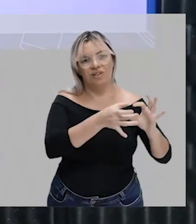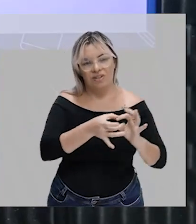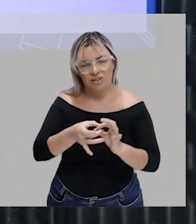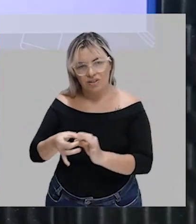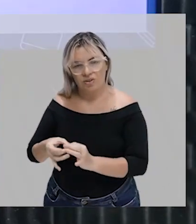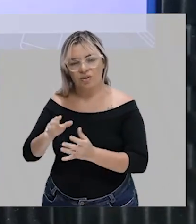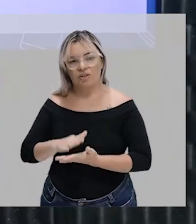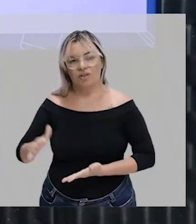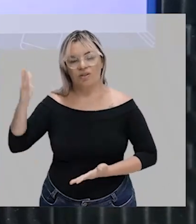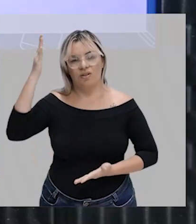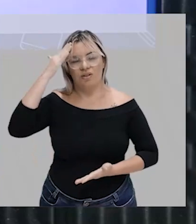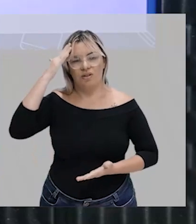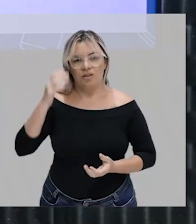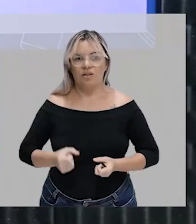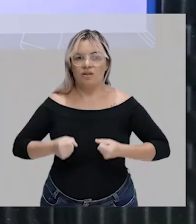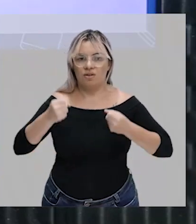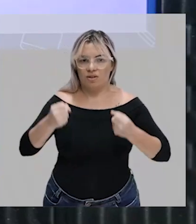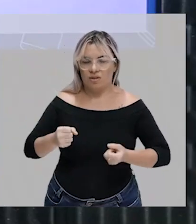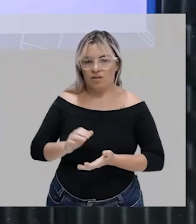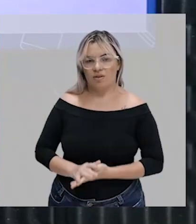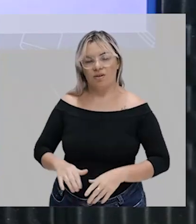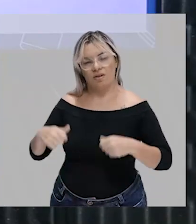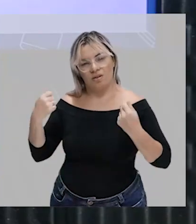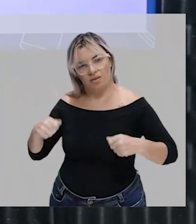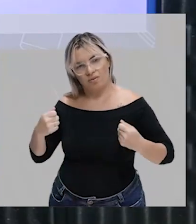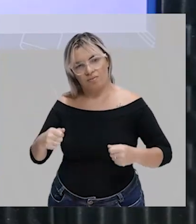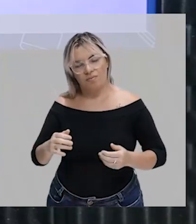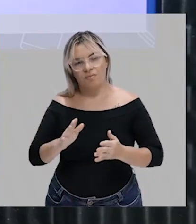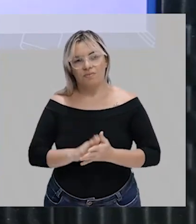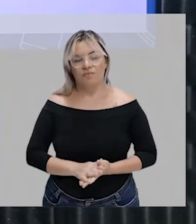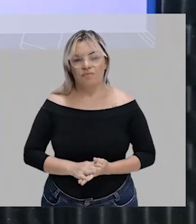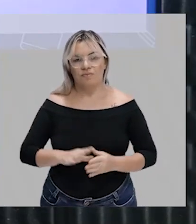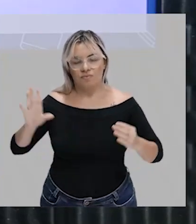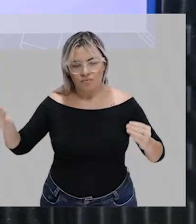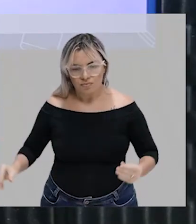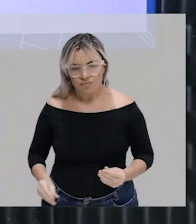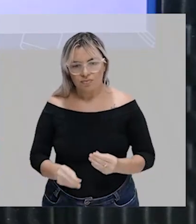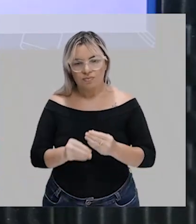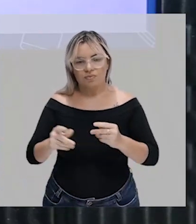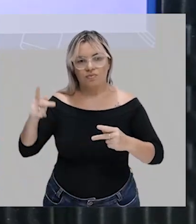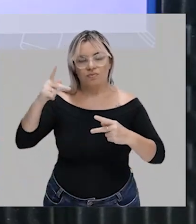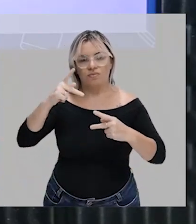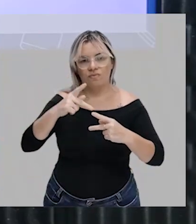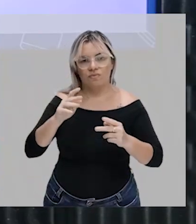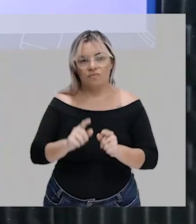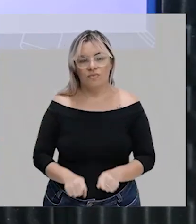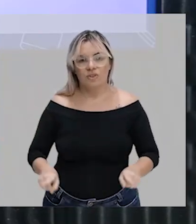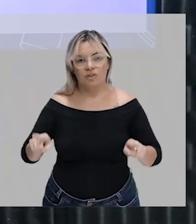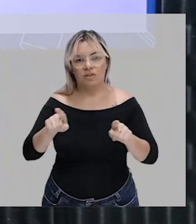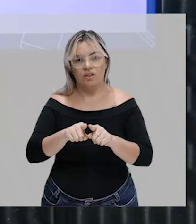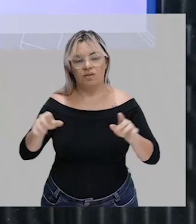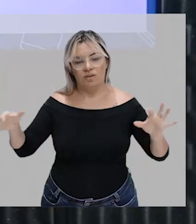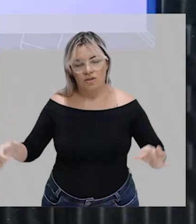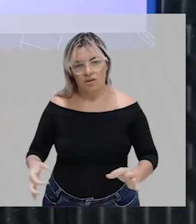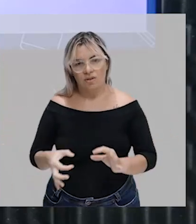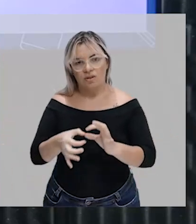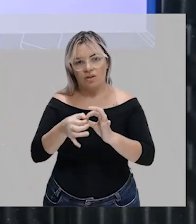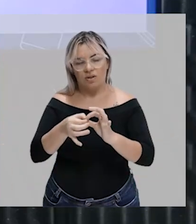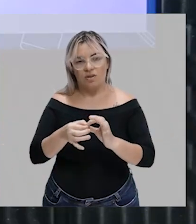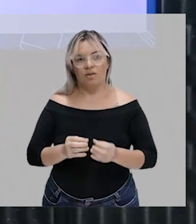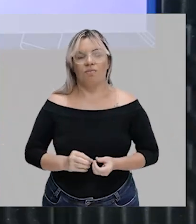ser necessário que eu acrescente uma preposição, que eu acrescente um conectivo, que